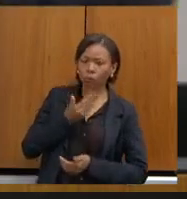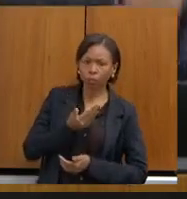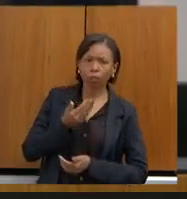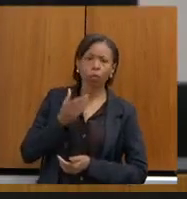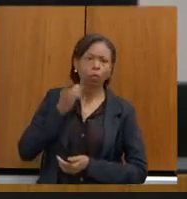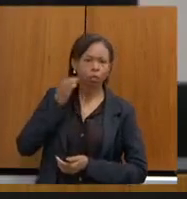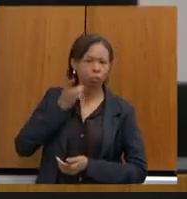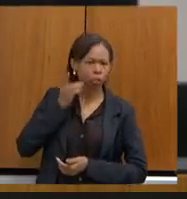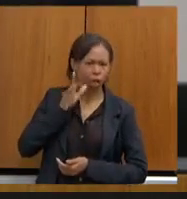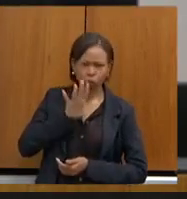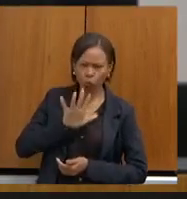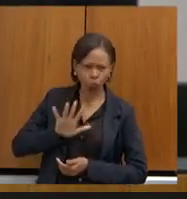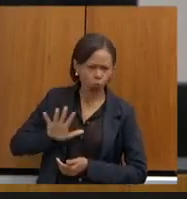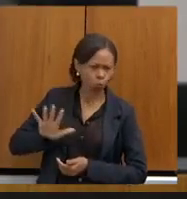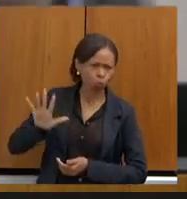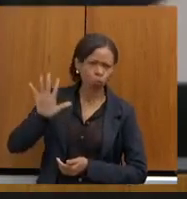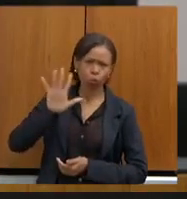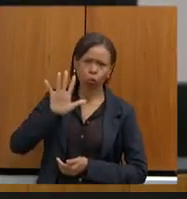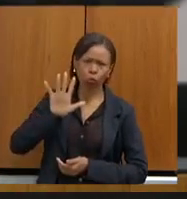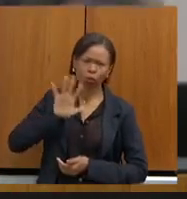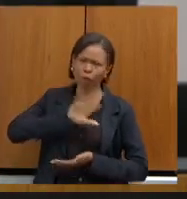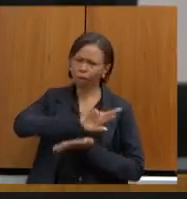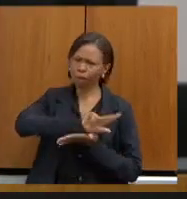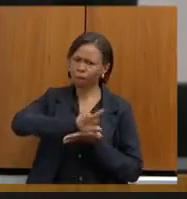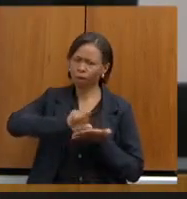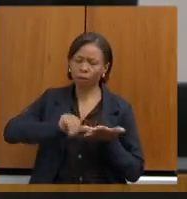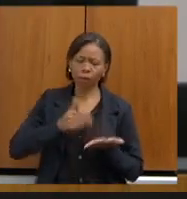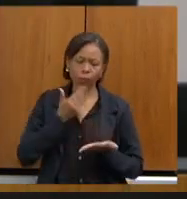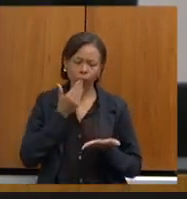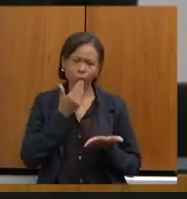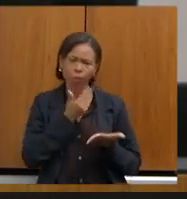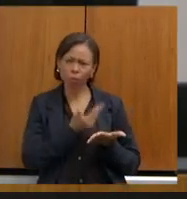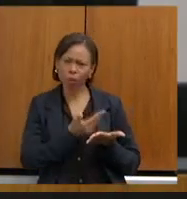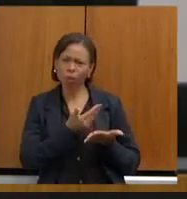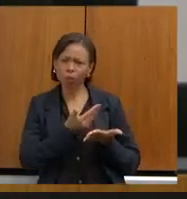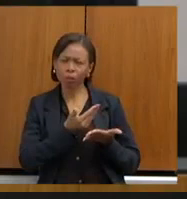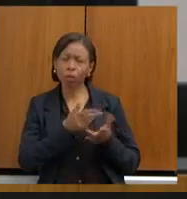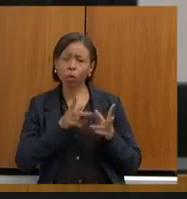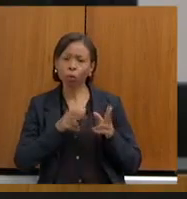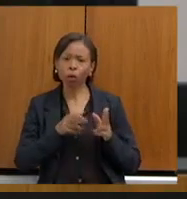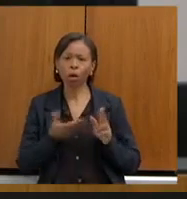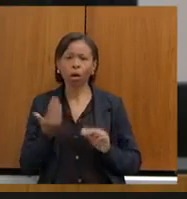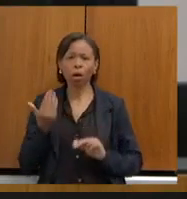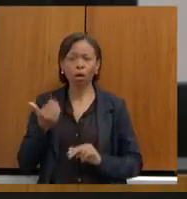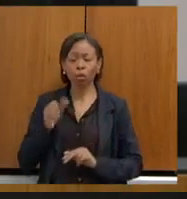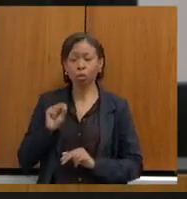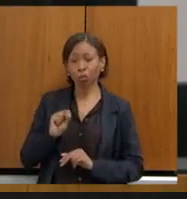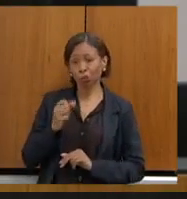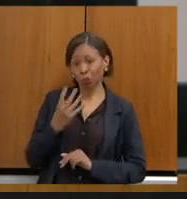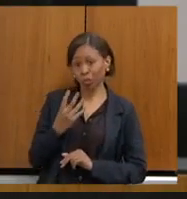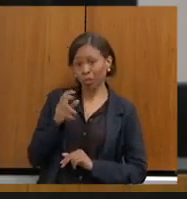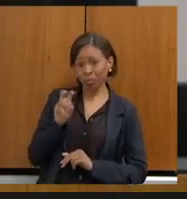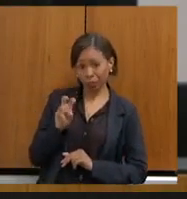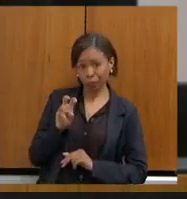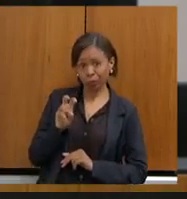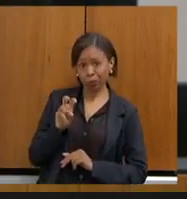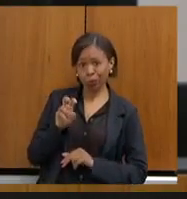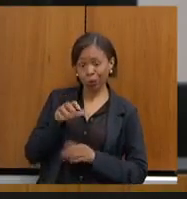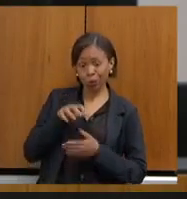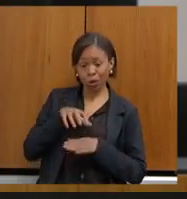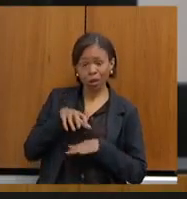E tantas outras demandas como foi a entrega das últimas 645 de atores passaram